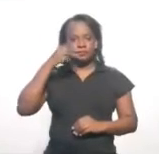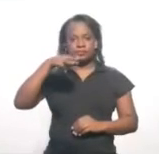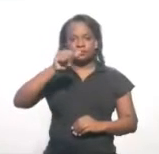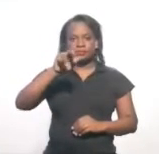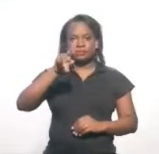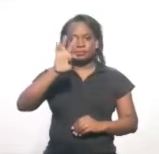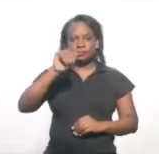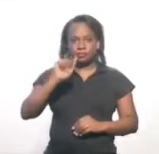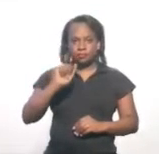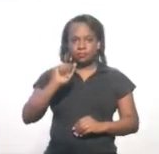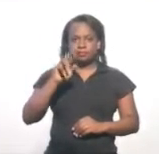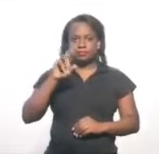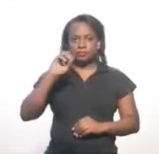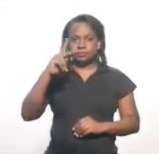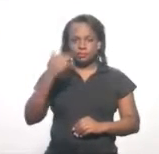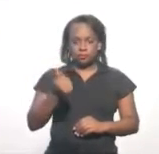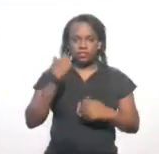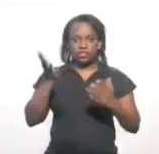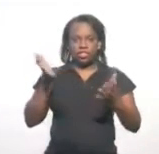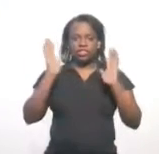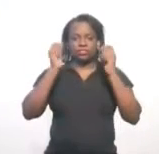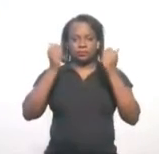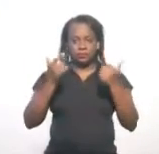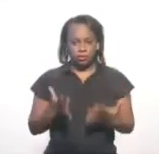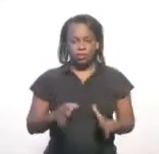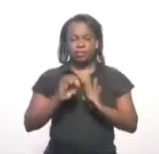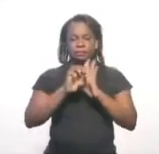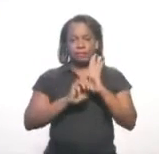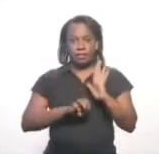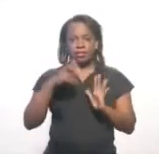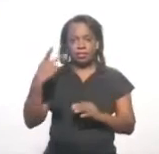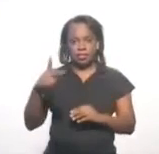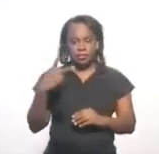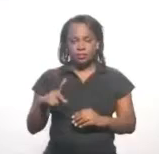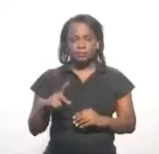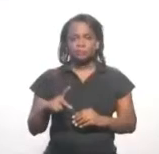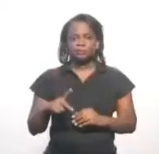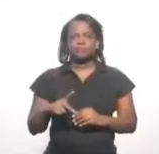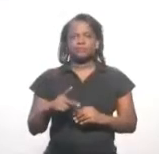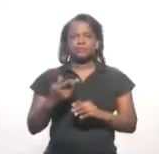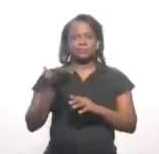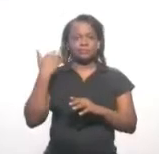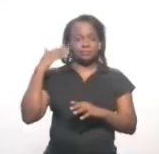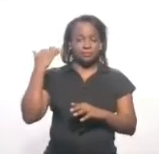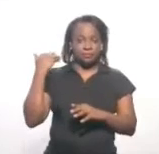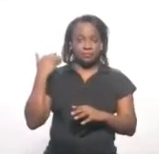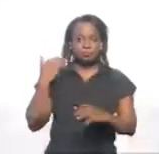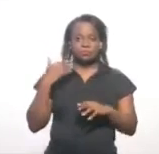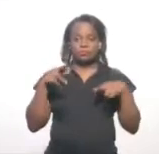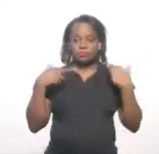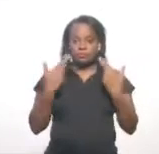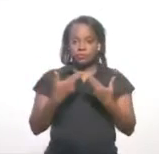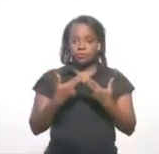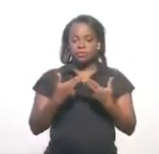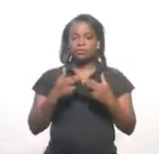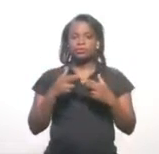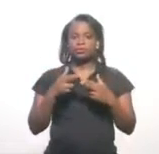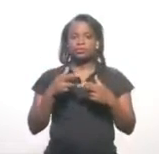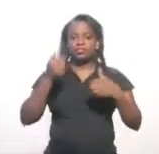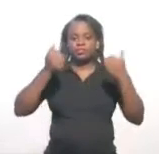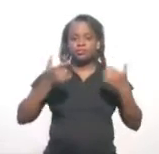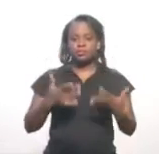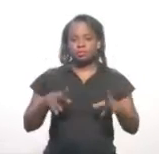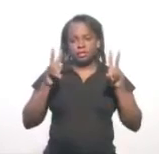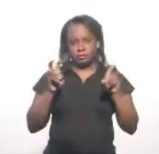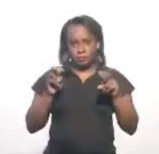deputada Marta Rocha já havia mencionado essa emenda dela na última, salvo engano, na sessão que tratou